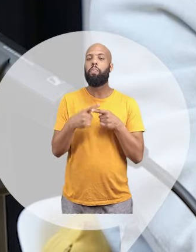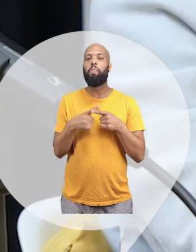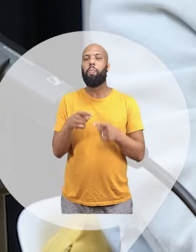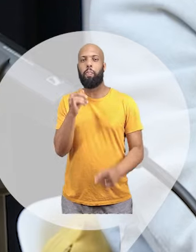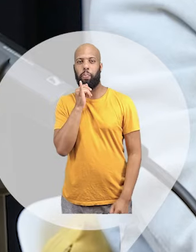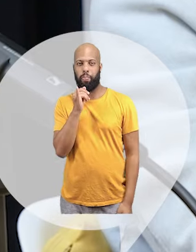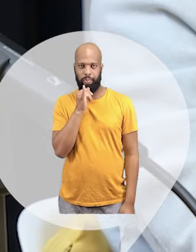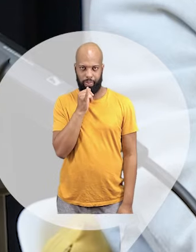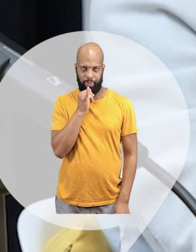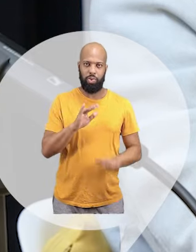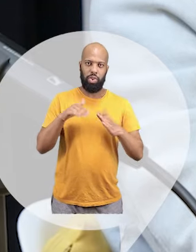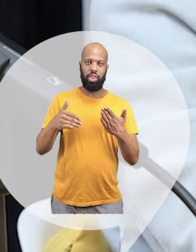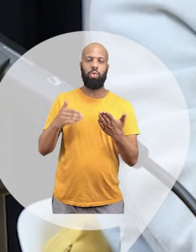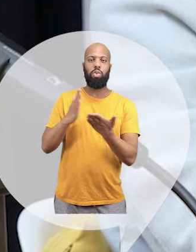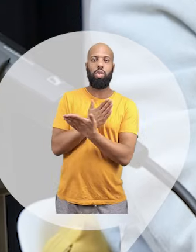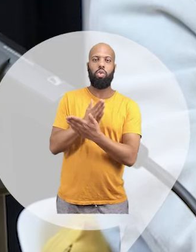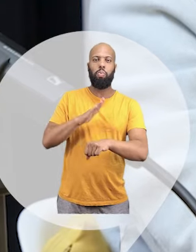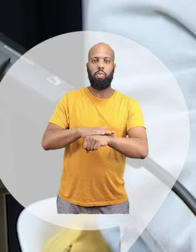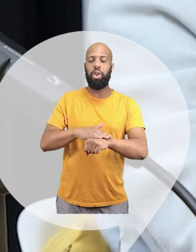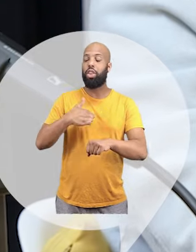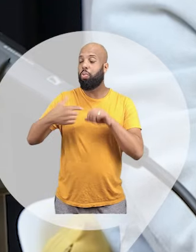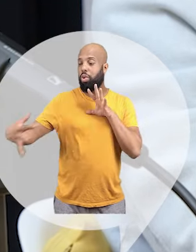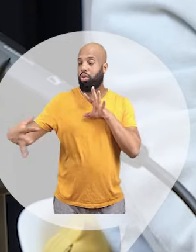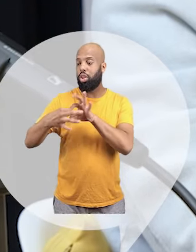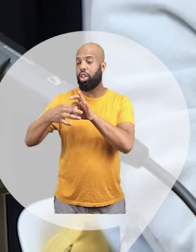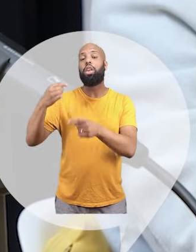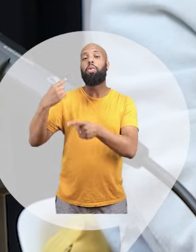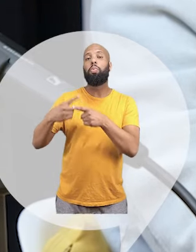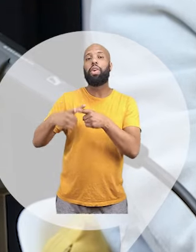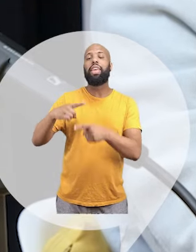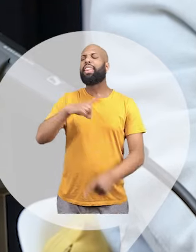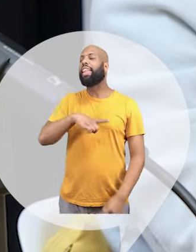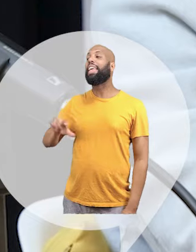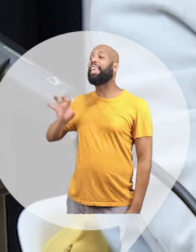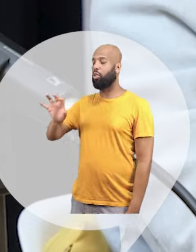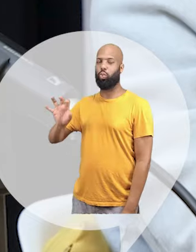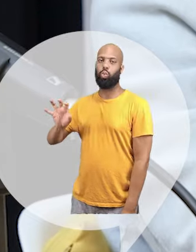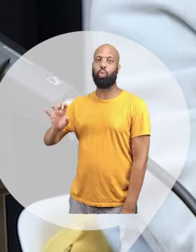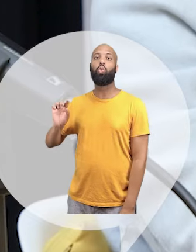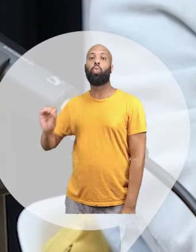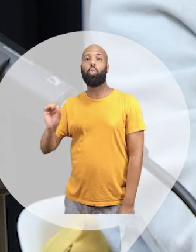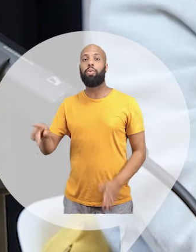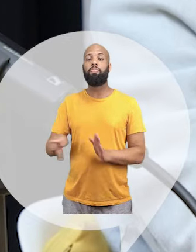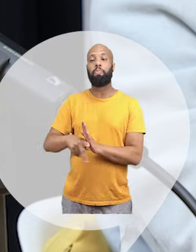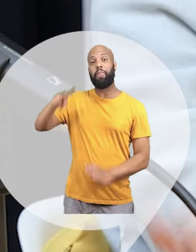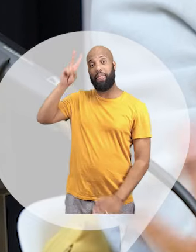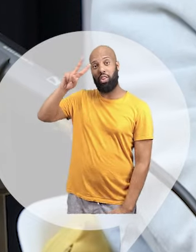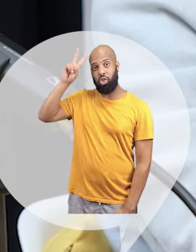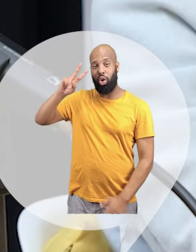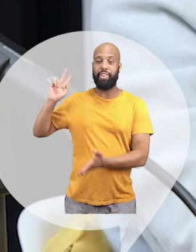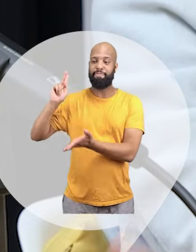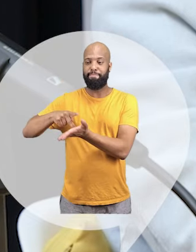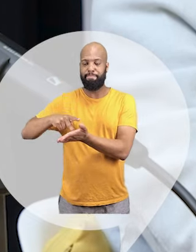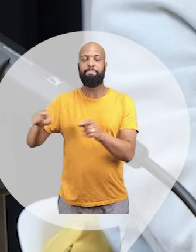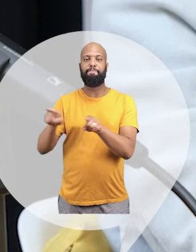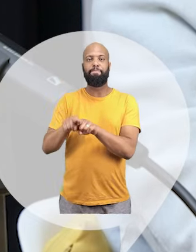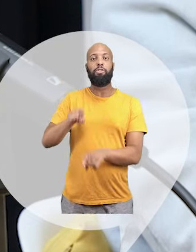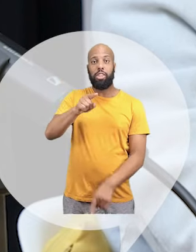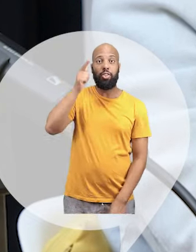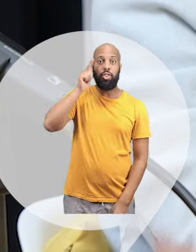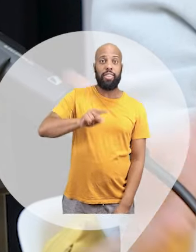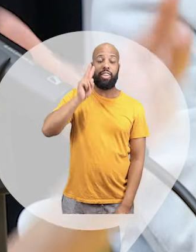porque por exemplo às vezes eu acabo me conectando justamente por ter esse q da história da